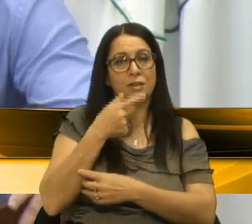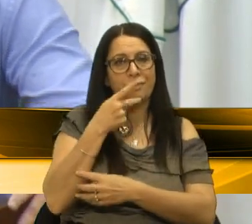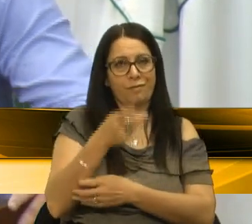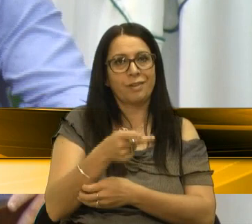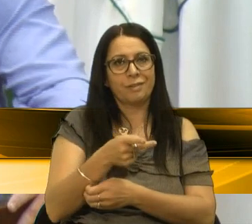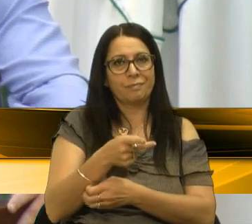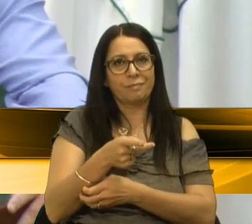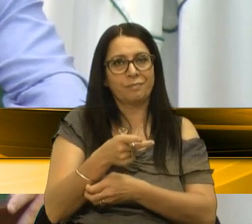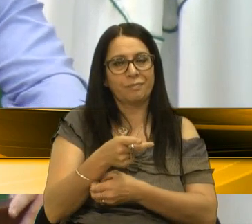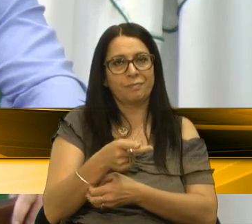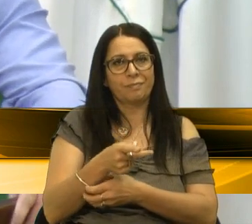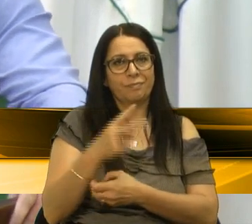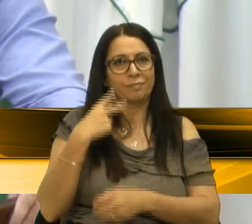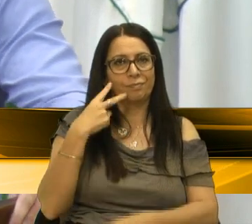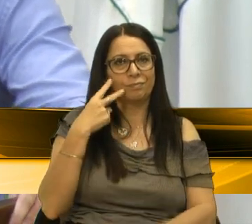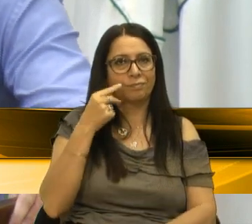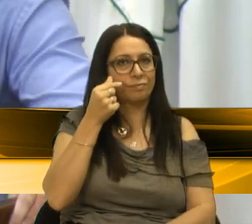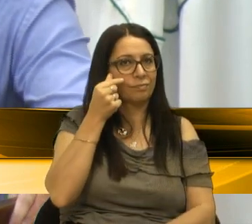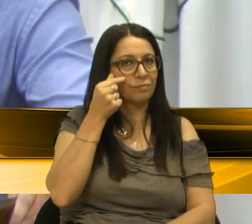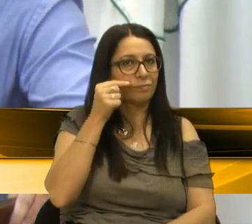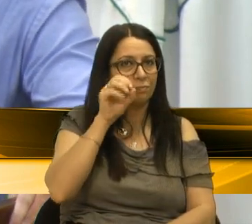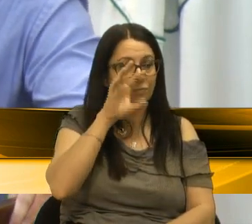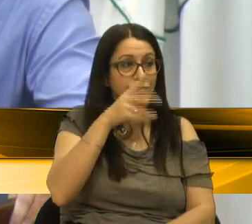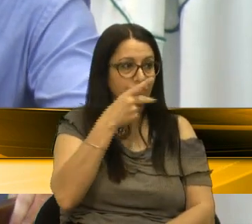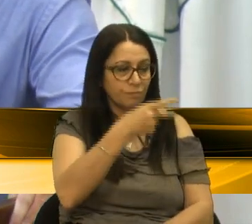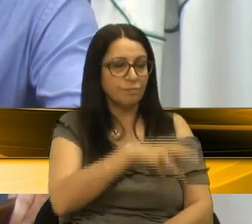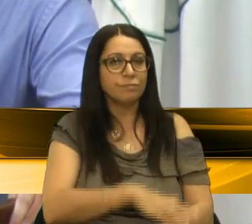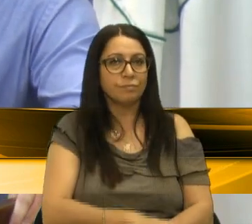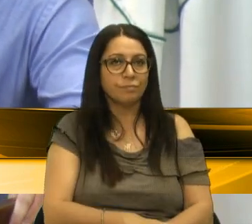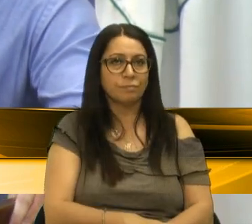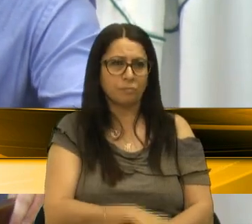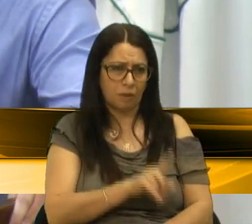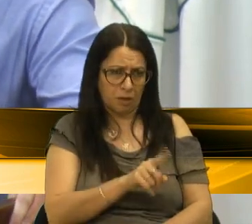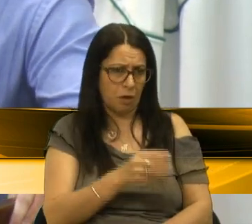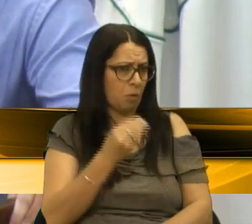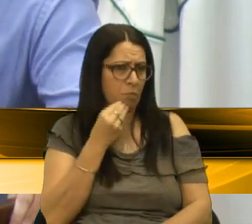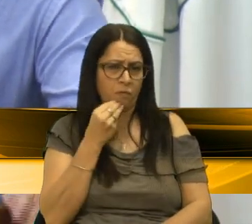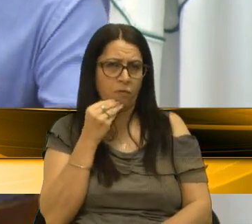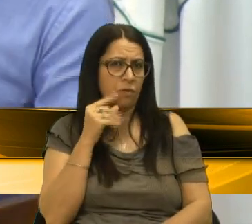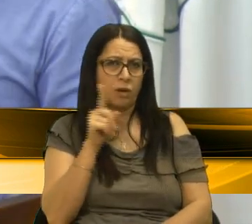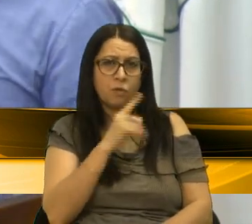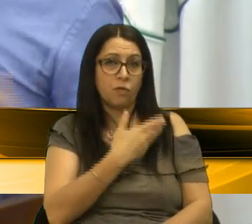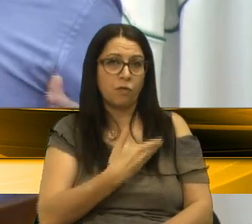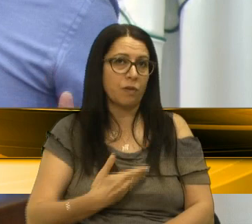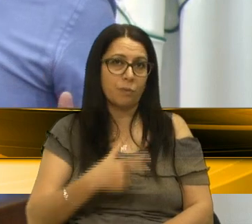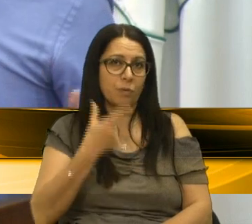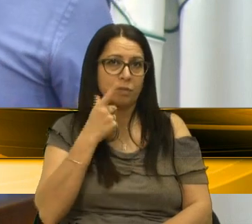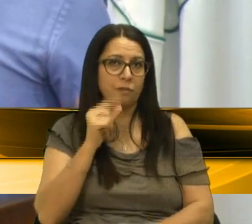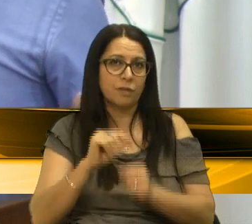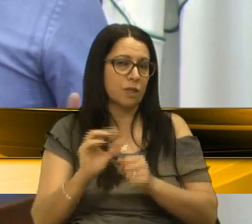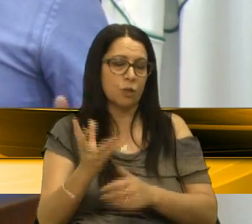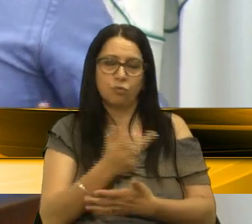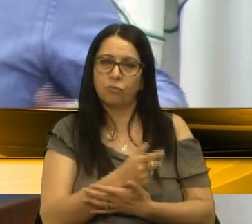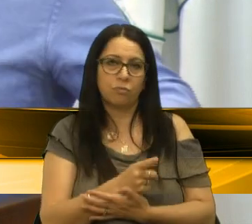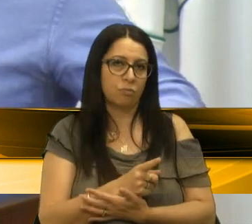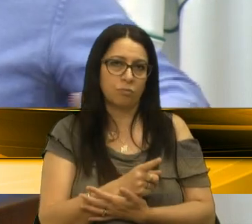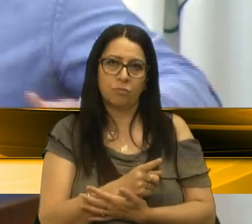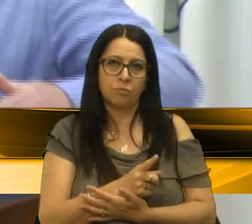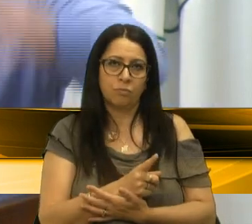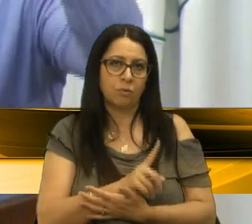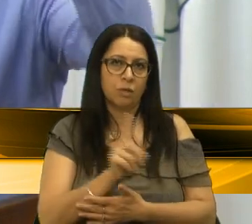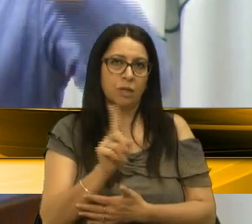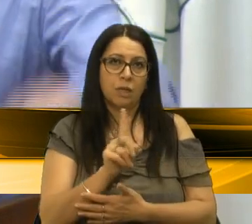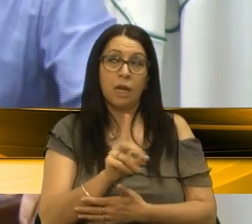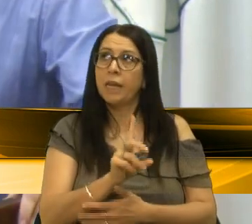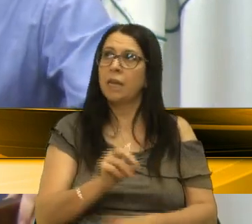me reporto ao vereador Fiuza pela sua fala aqui. É óbvio que nenhum governo vai conseguir fazer de tudo. Ninguém é